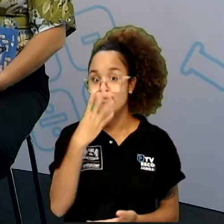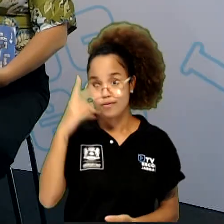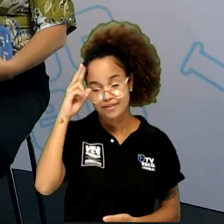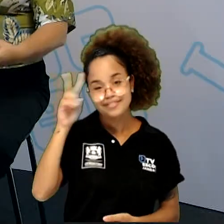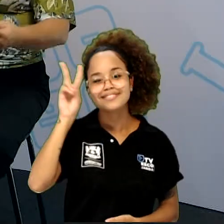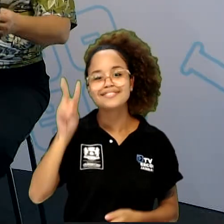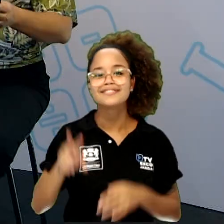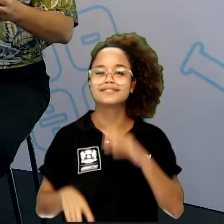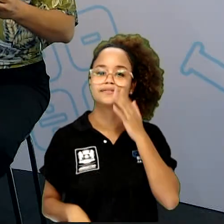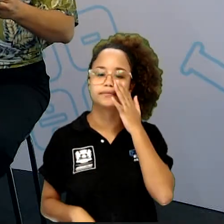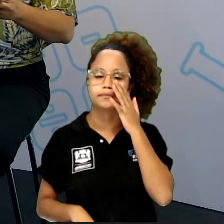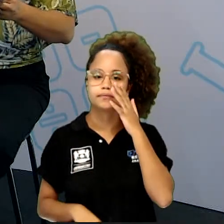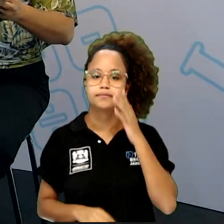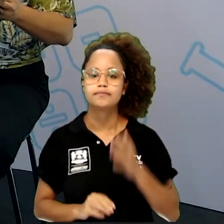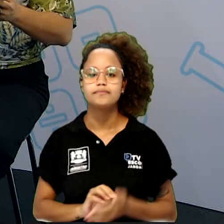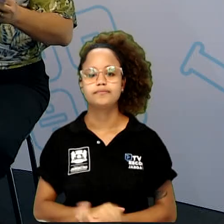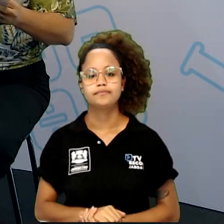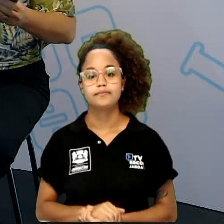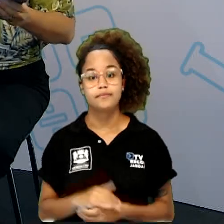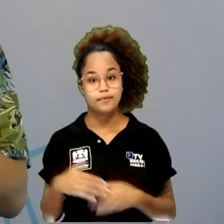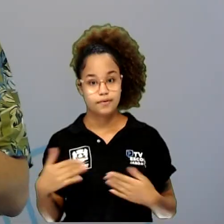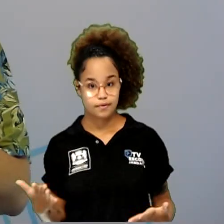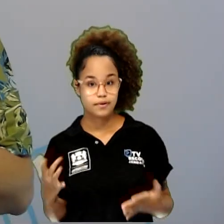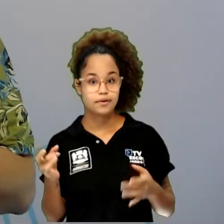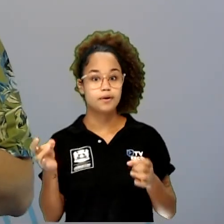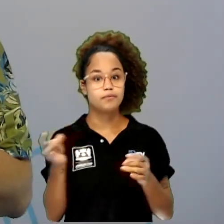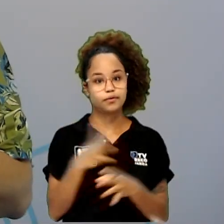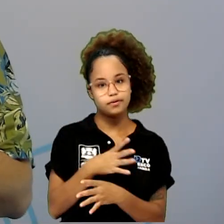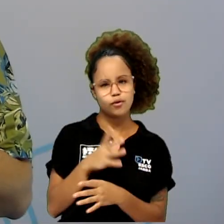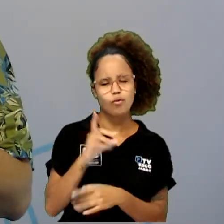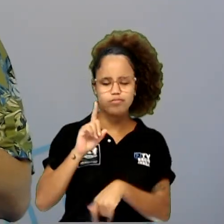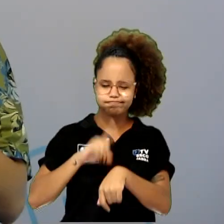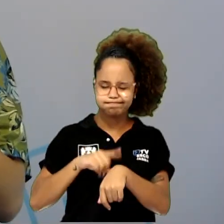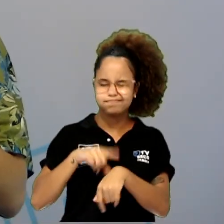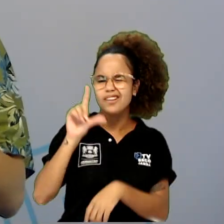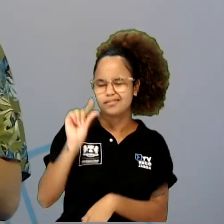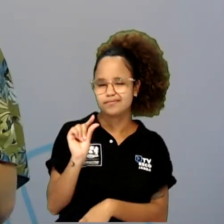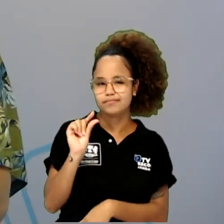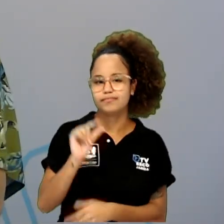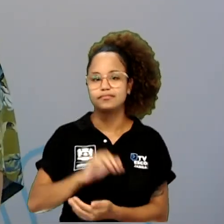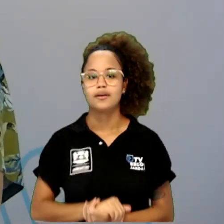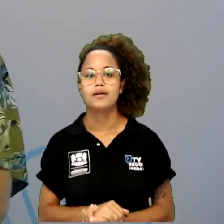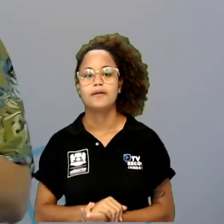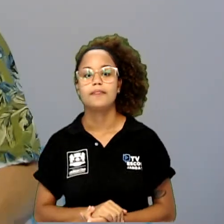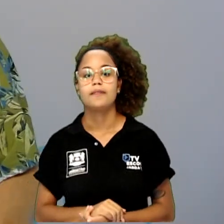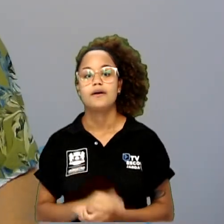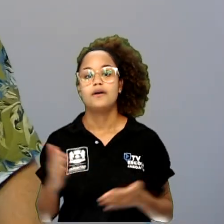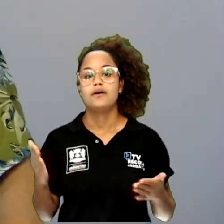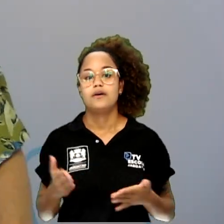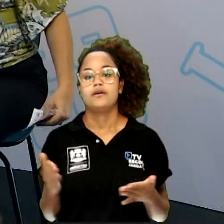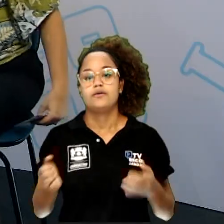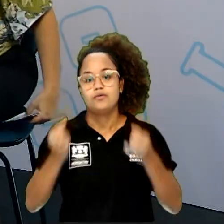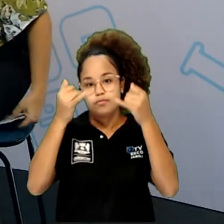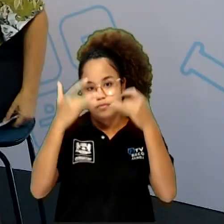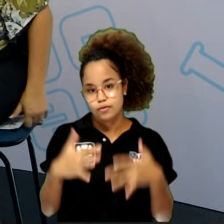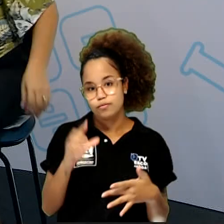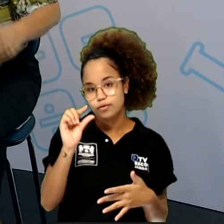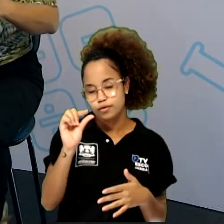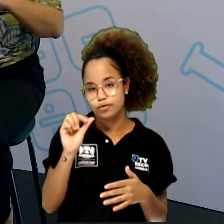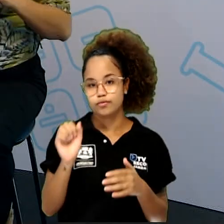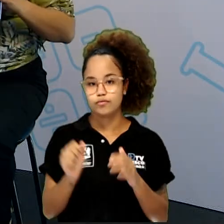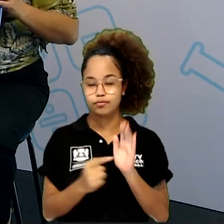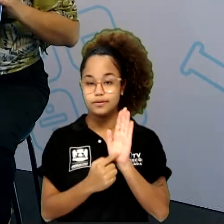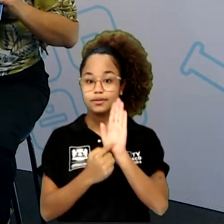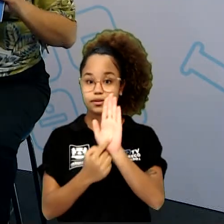que ótimo. Leila, e para a gente terminar, que o nosso tempo aqui é muito curtinho, né? Queria que você falasse um pouco sobre as ilustrações, que